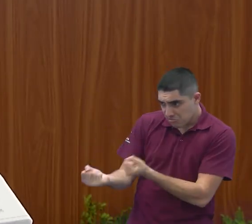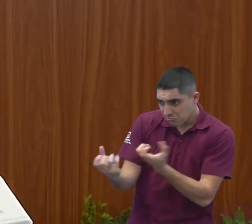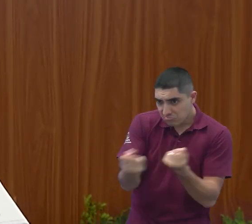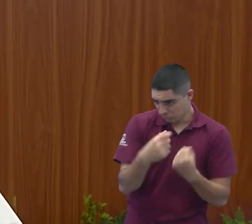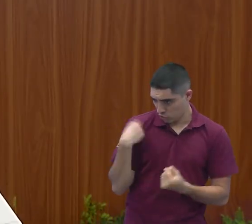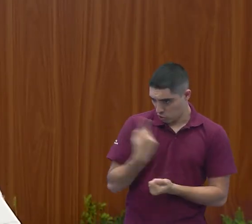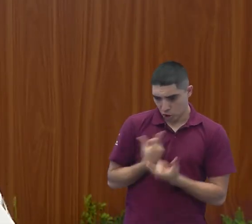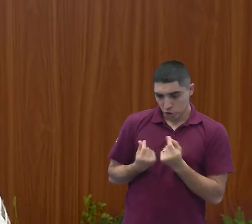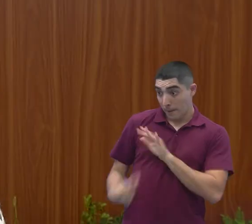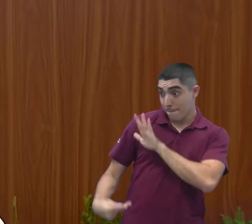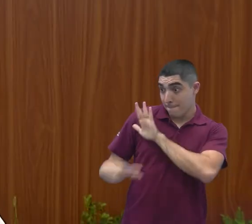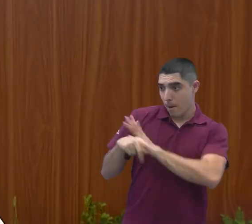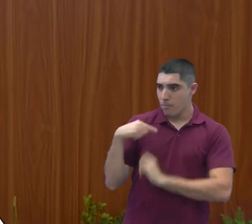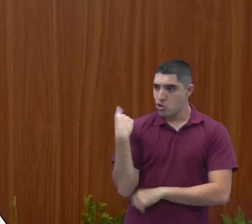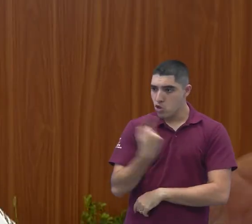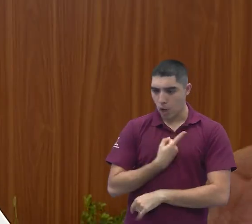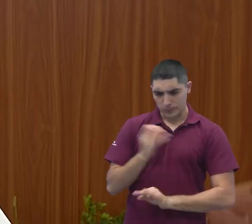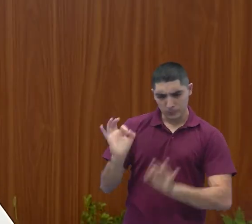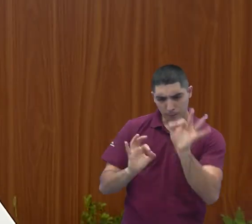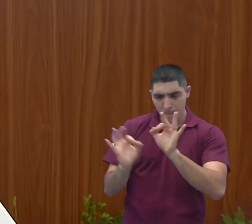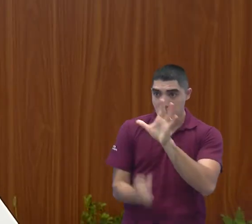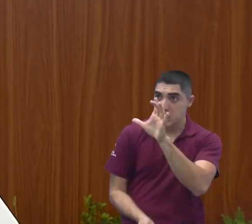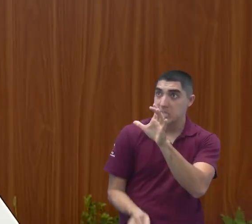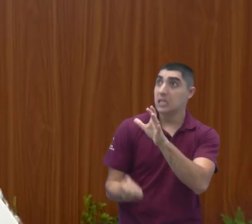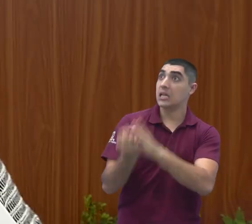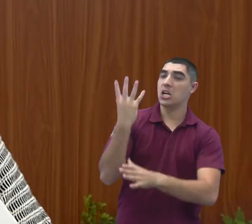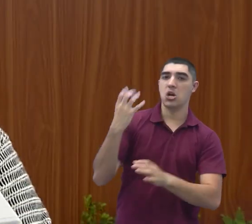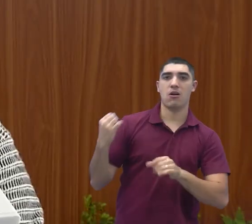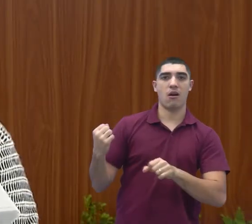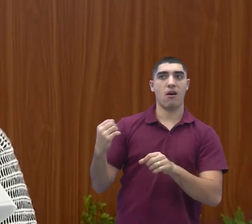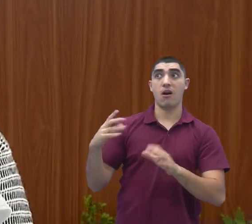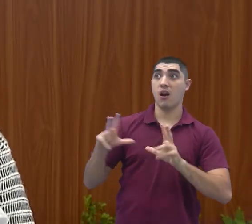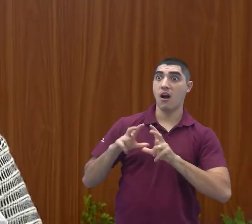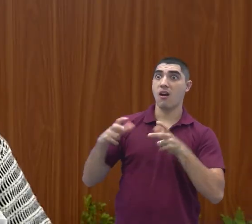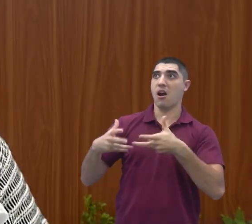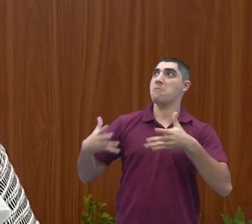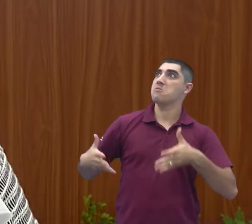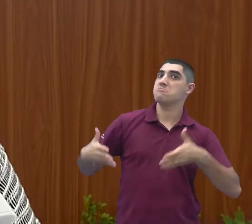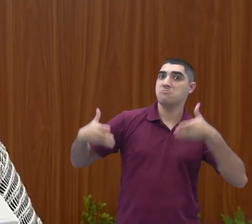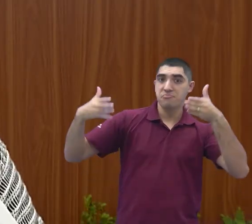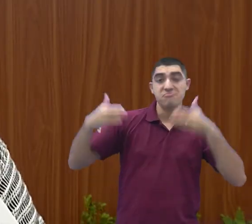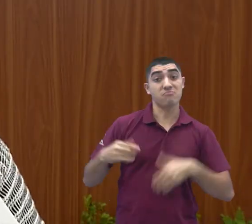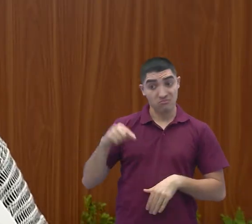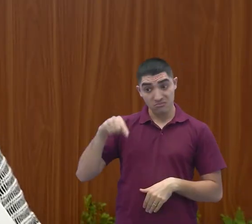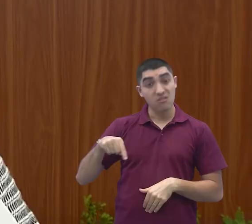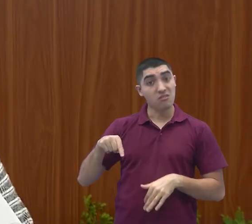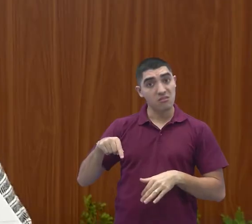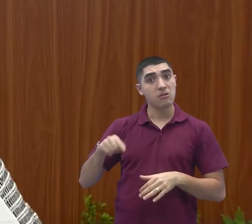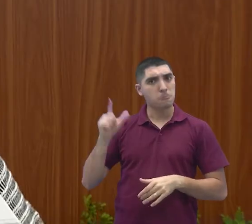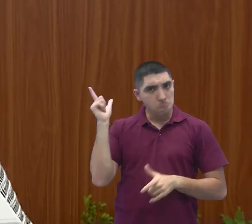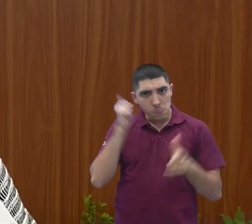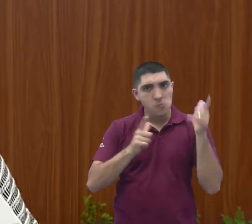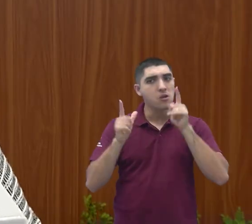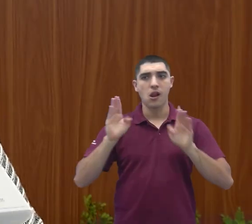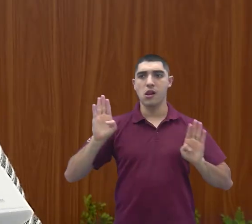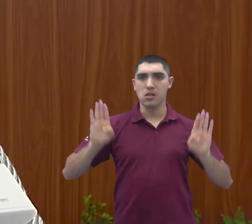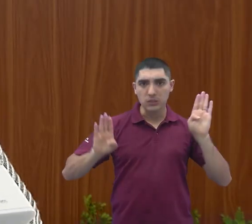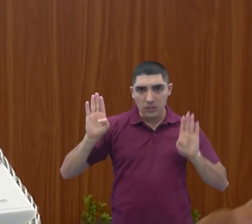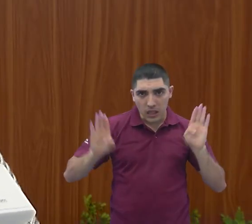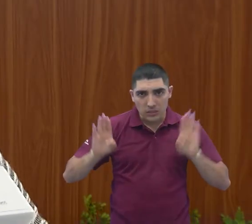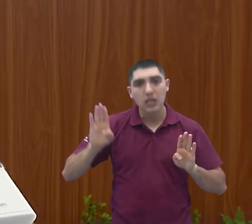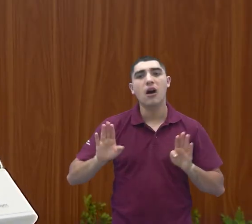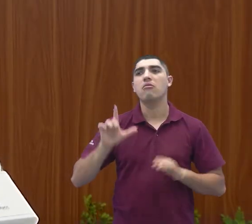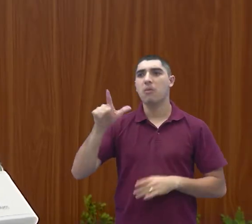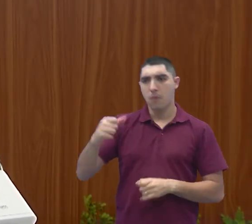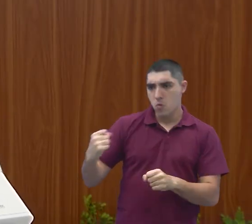funcionários, né, e os vereadores para o Legislativo de São José construir uma Câmara. E o Legislativo construiu, fez